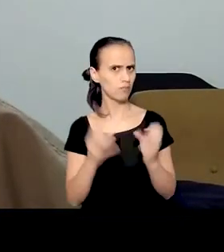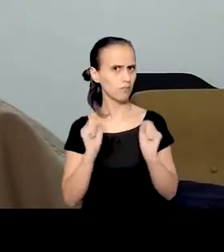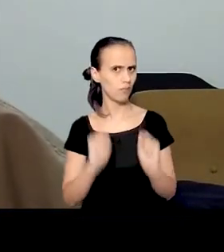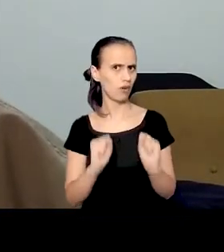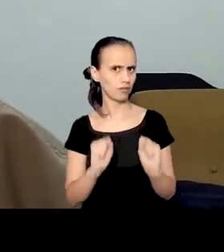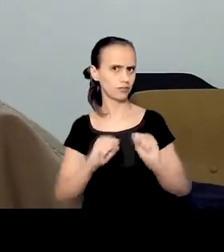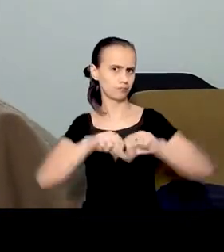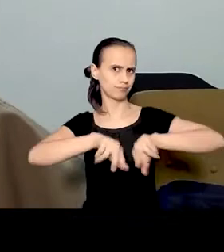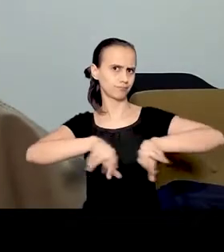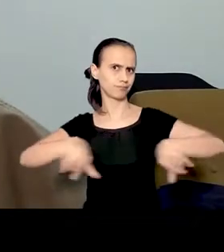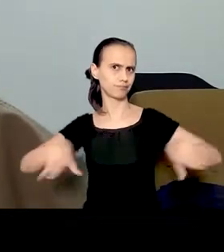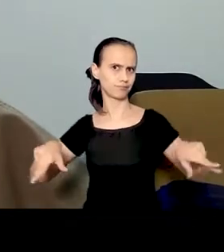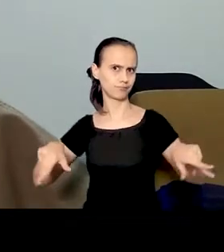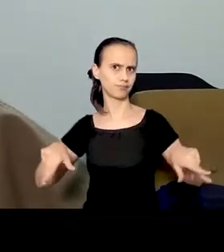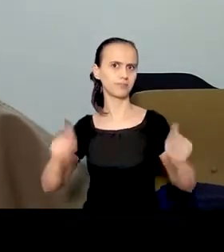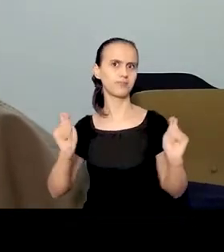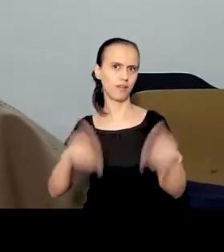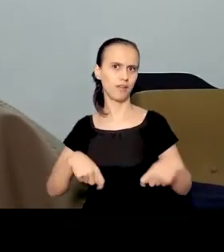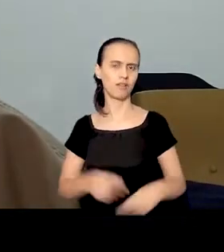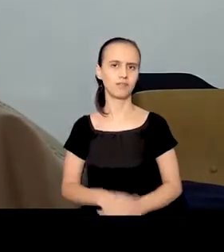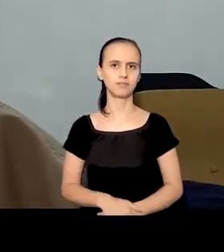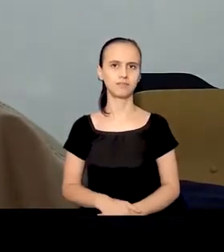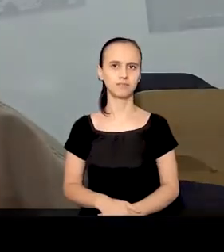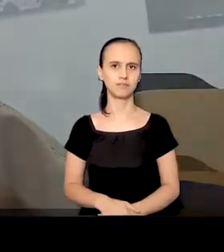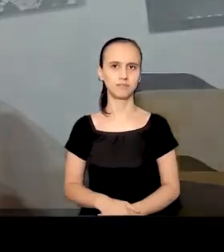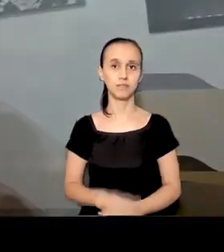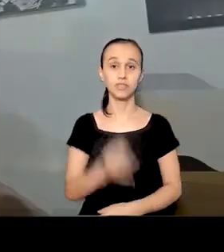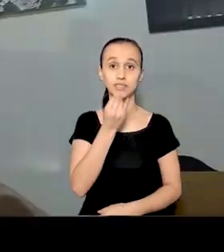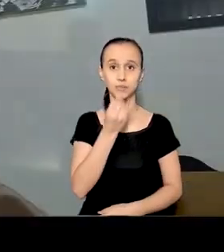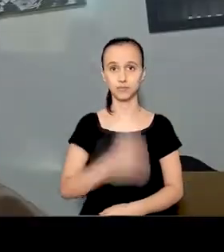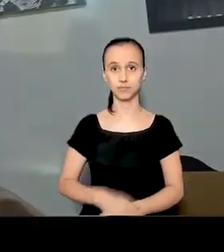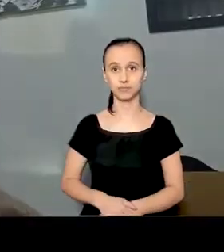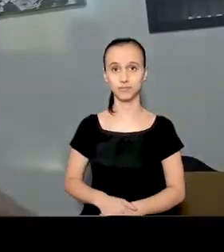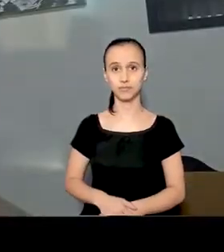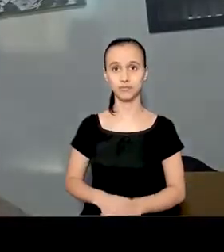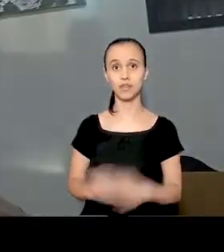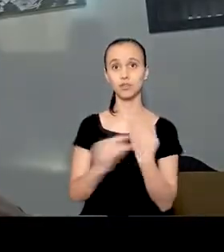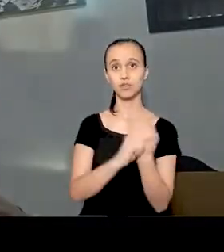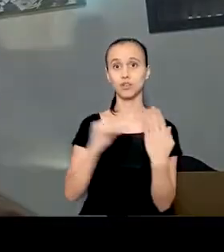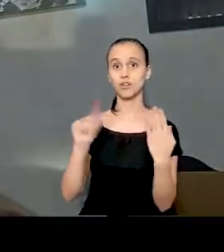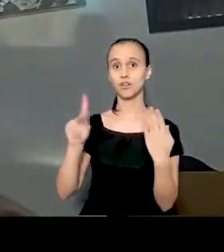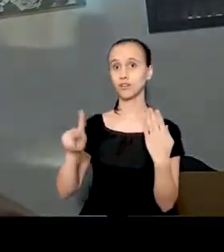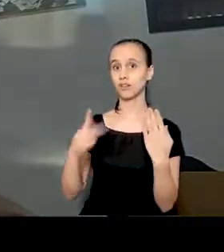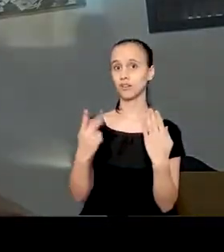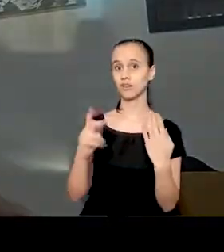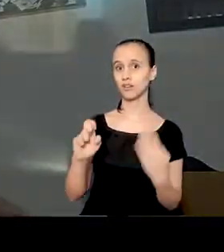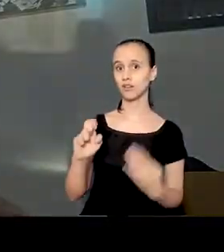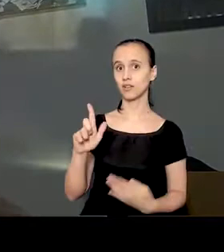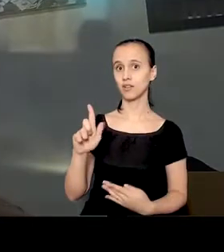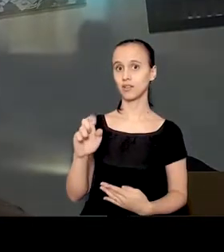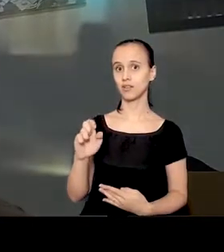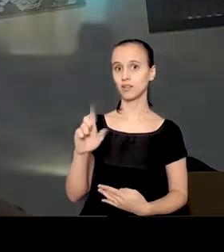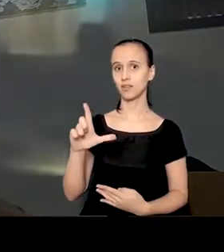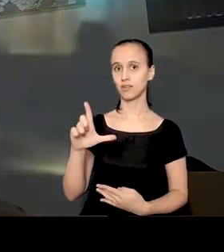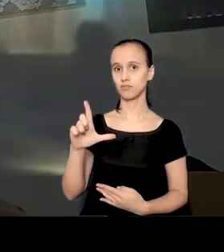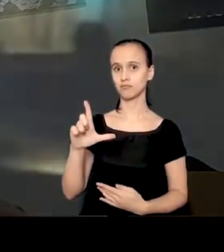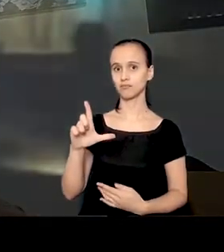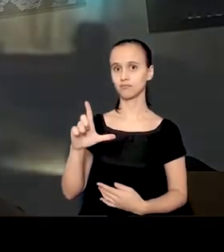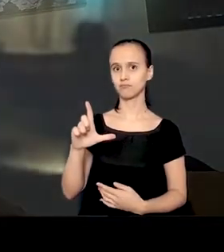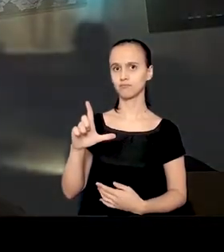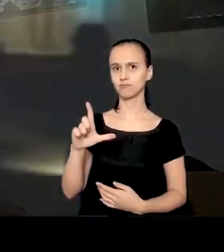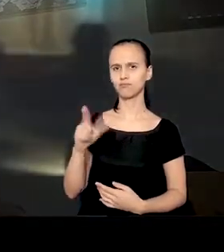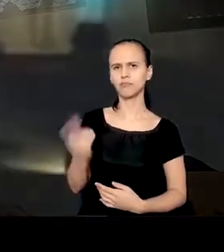aceita, dentro do qual muitas possibilidades são aceitas. No caso de Hegel, bom, primeiro, ele é um filósofo do